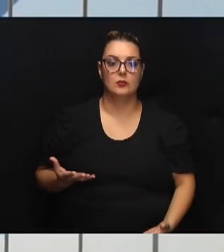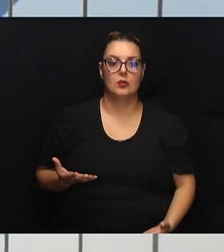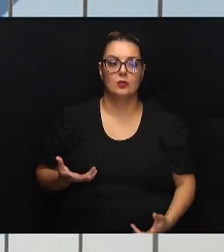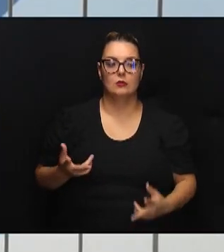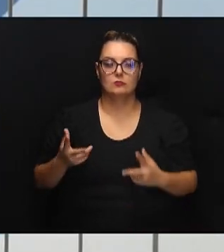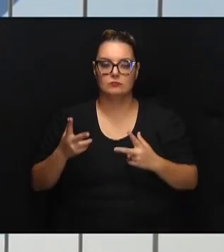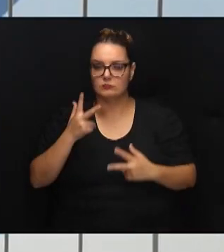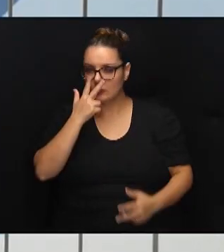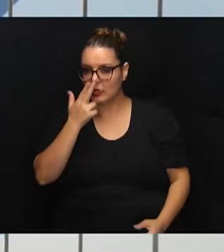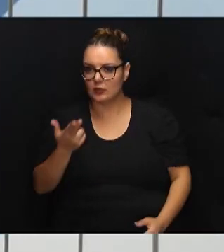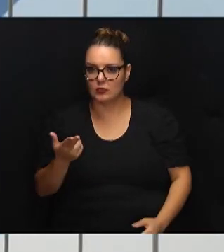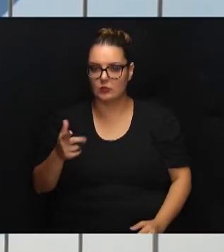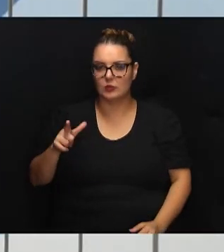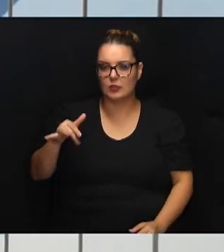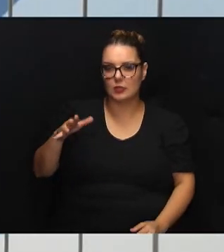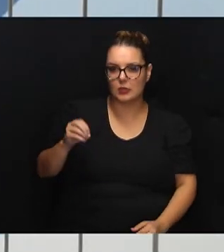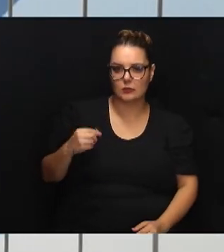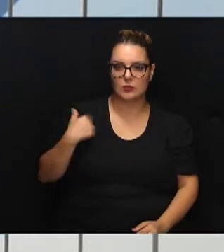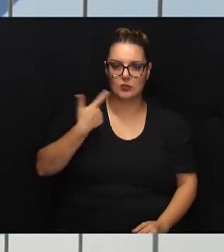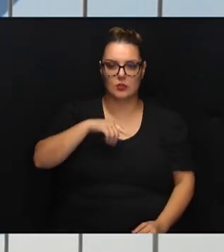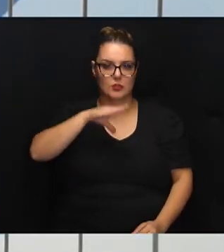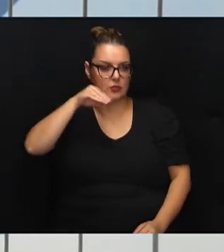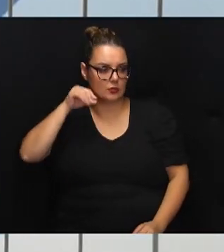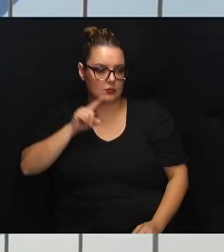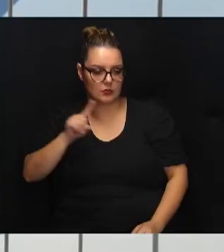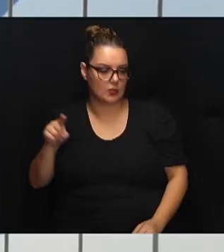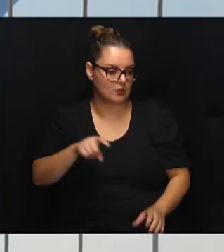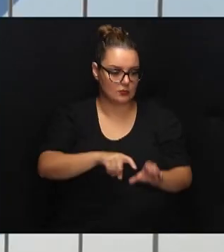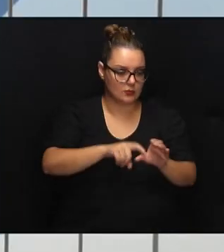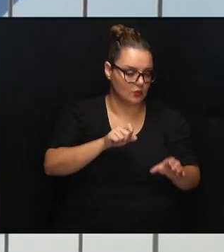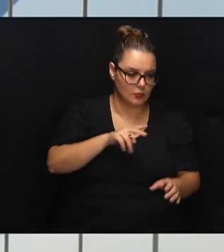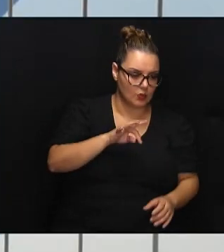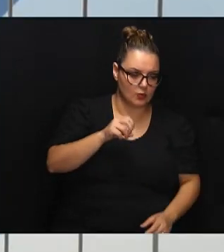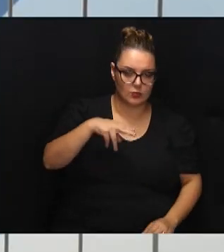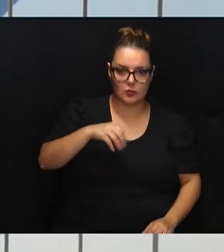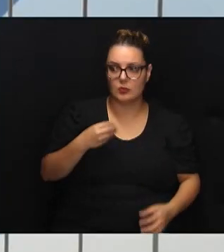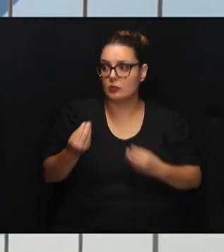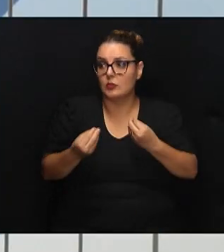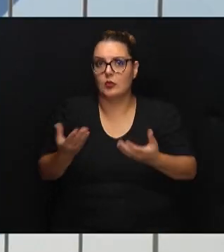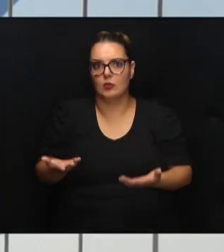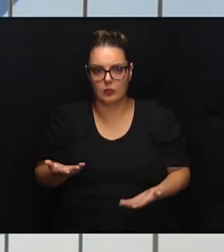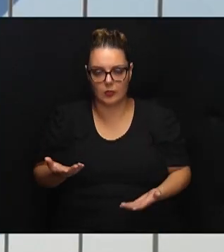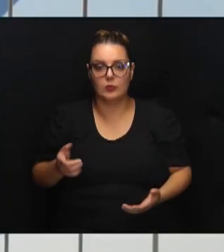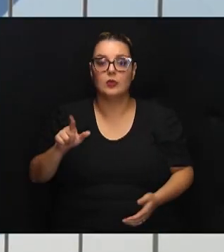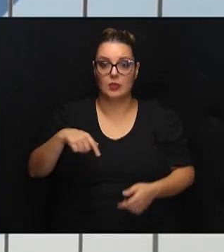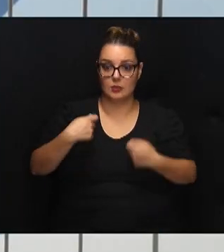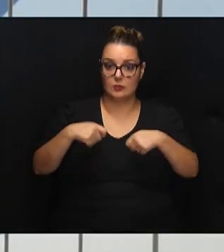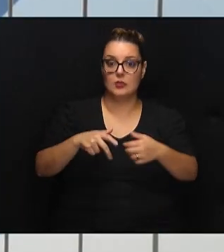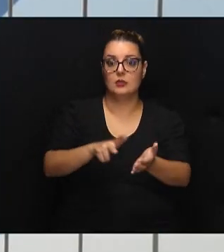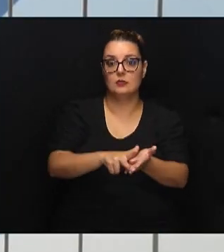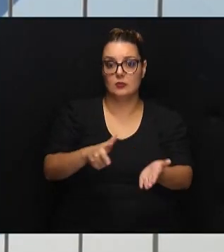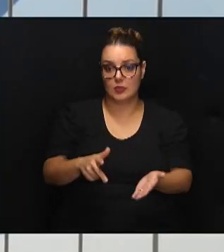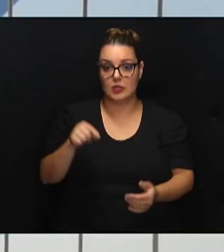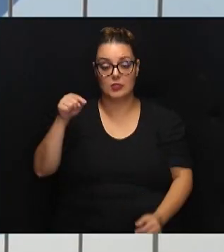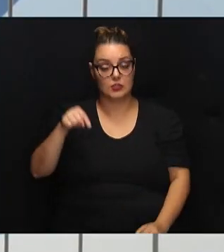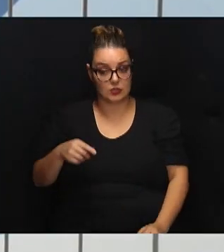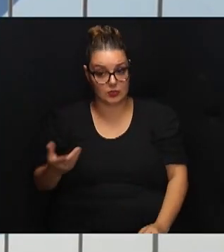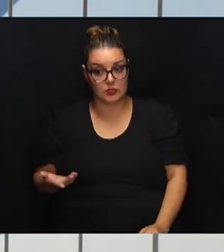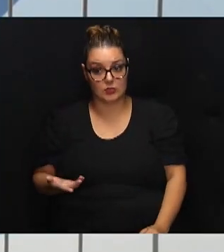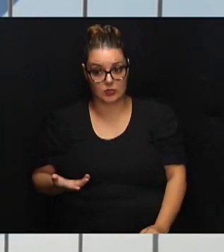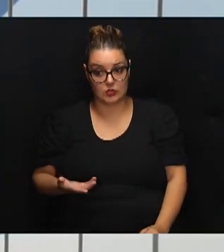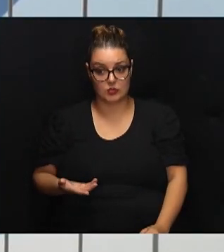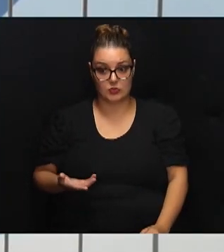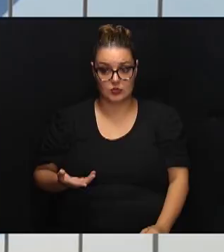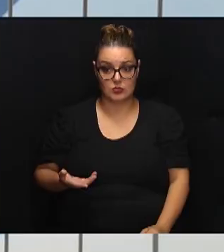fosse num limbo. Nós não somos funcionários, mas não somos autônomos, então isso precisa regulamentar. E isso